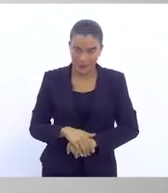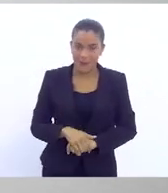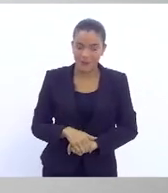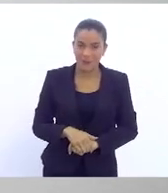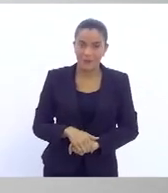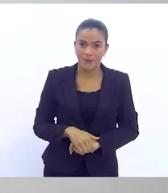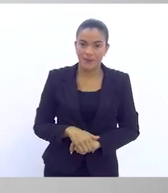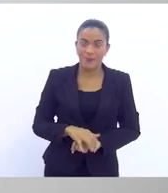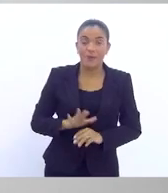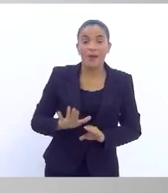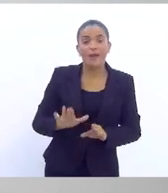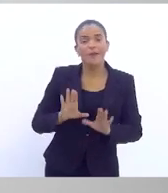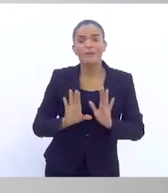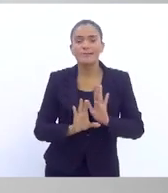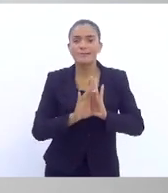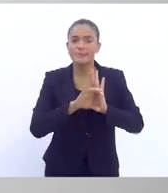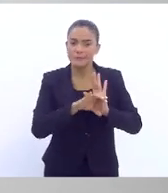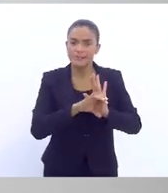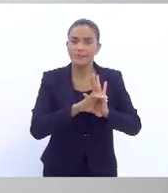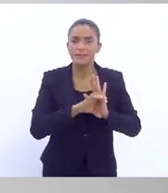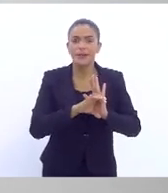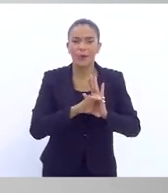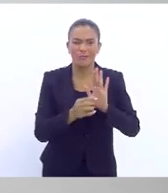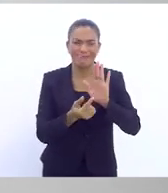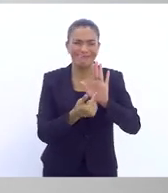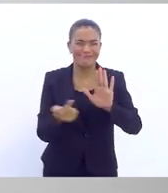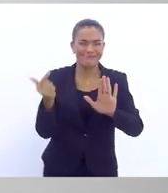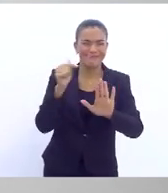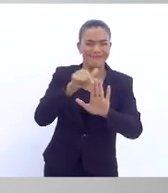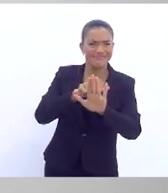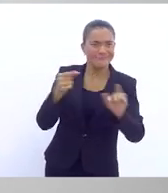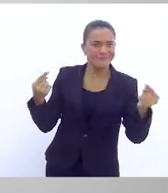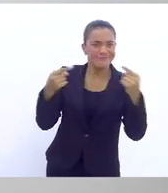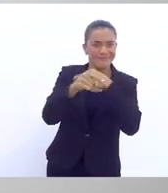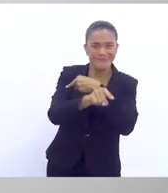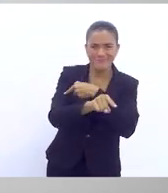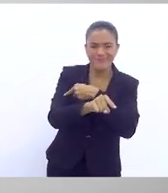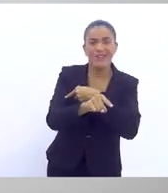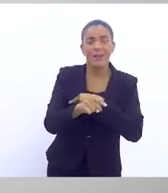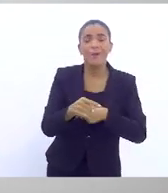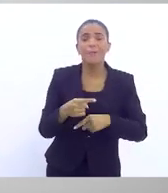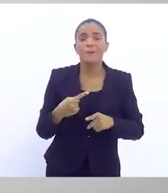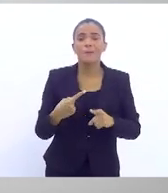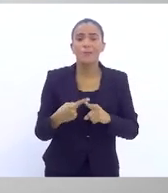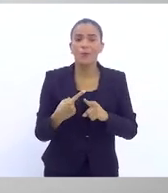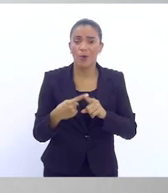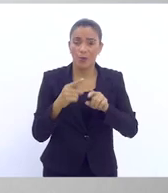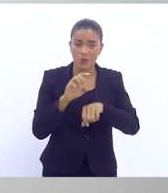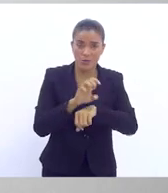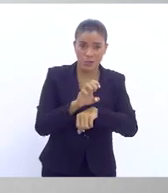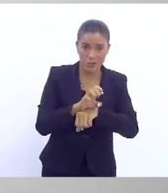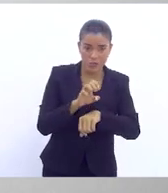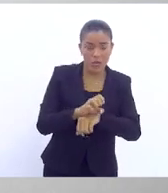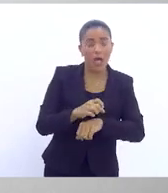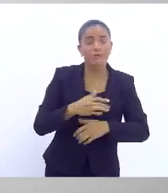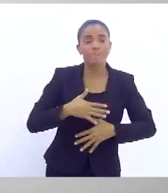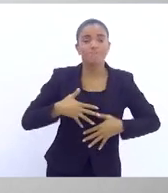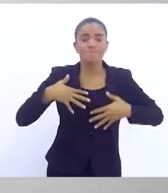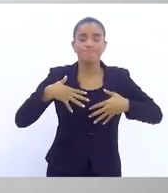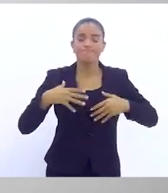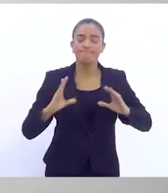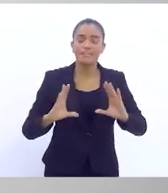esse conceito é antagônico ao conceito do Estado de bem-estar